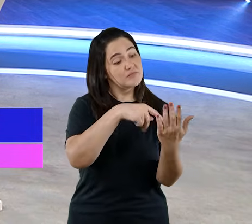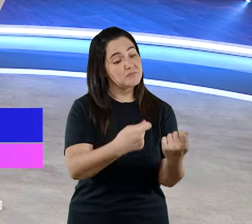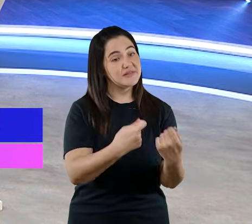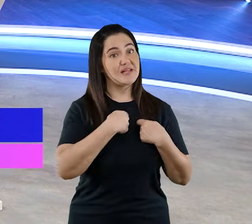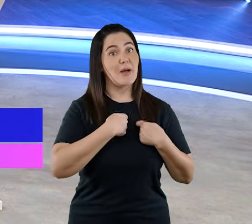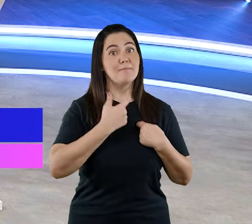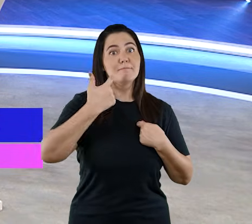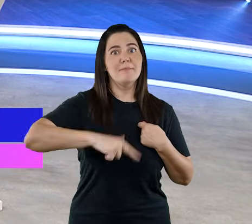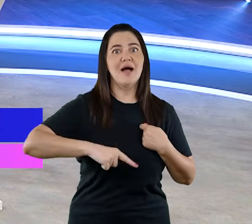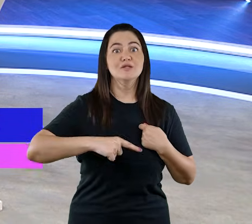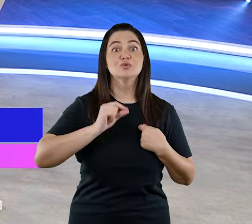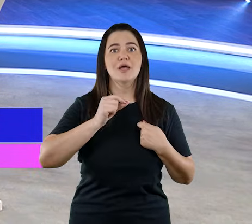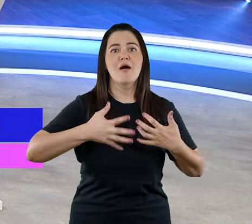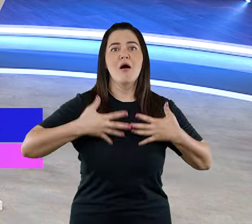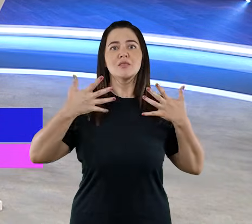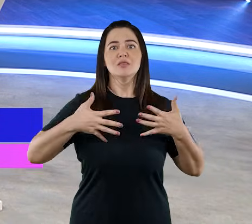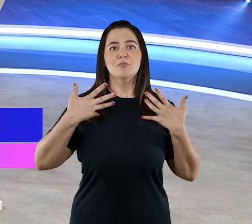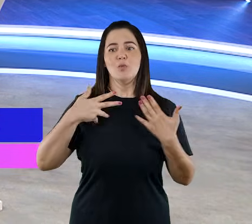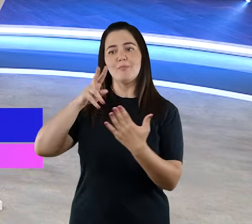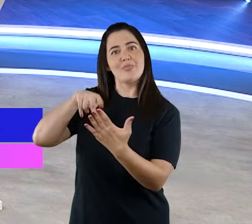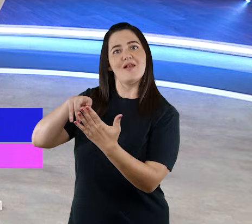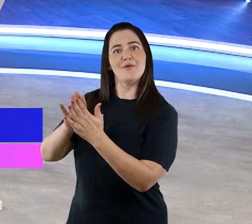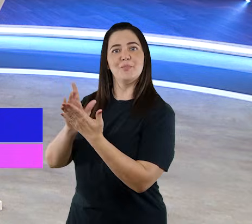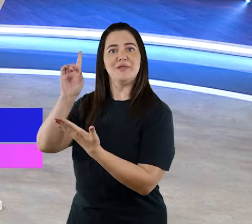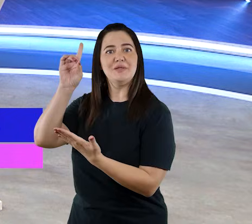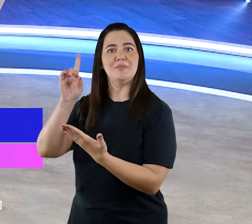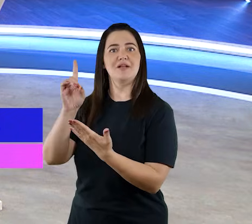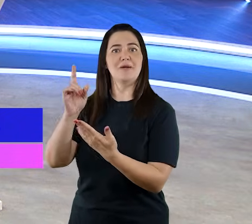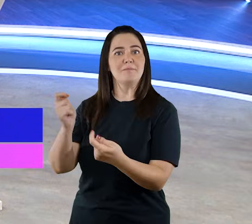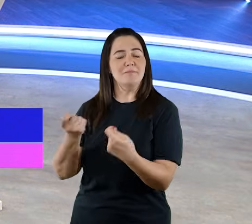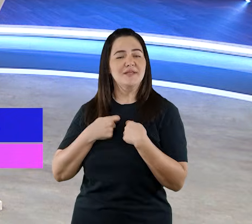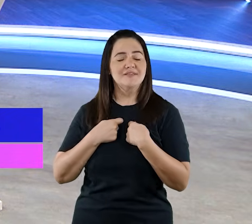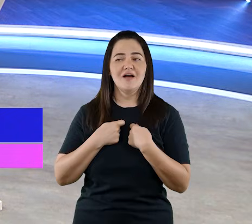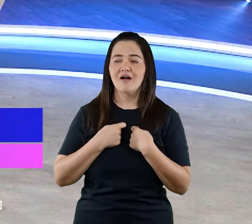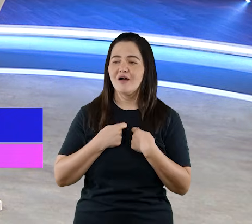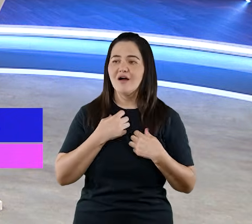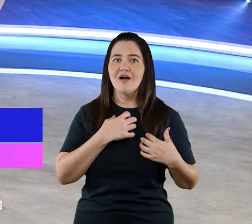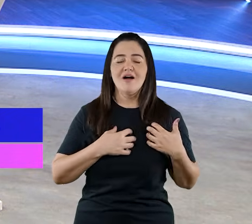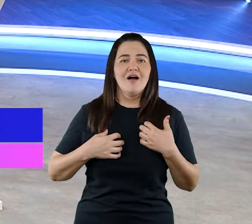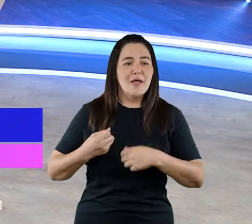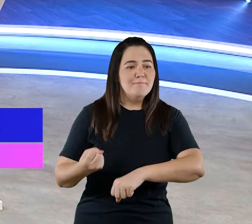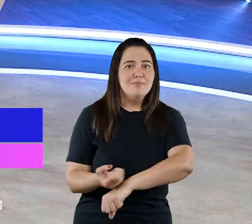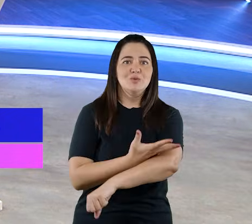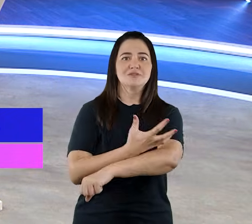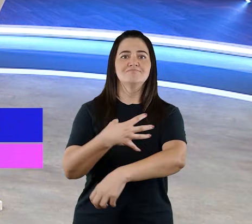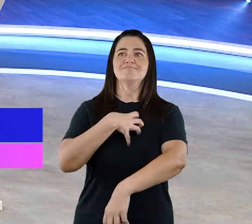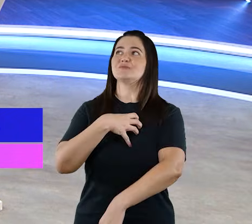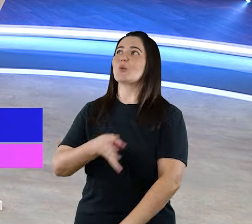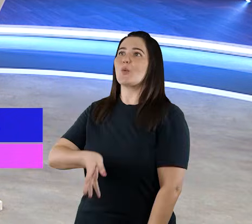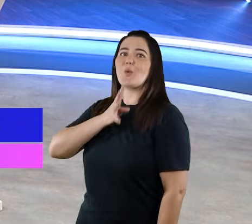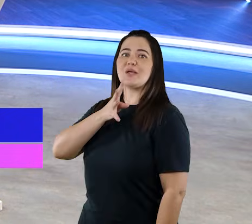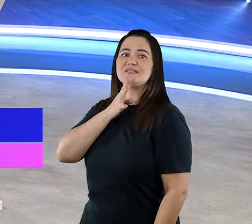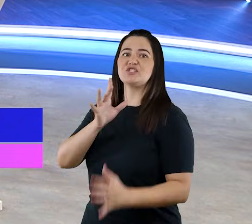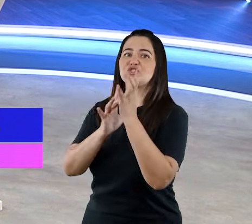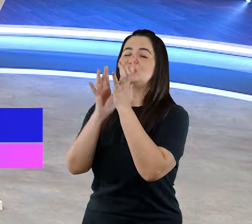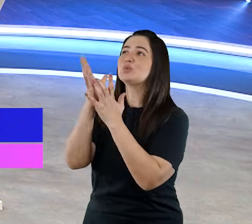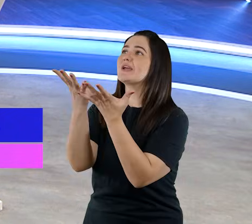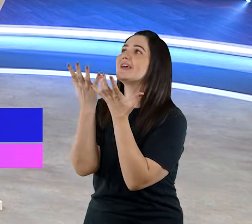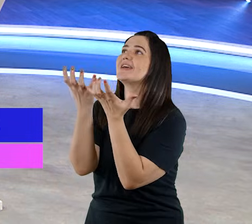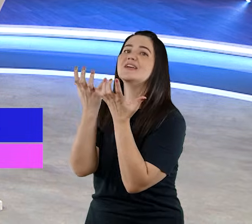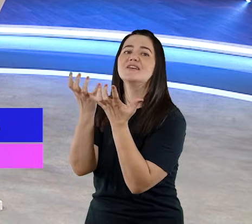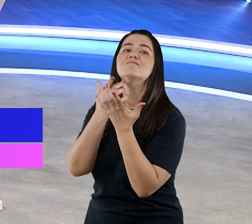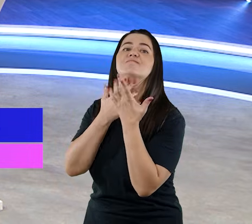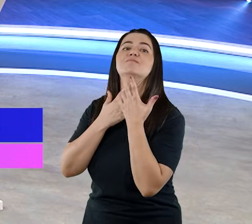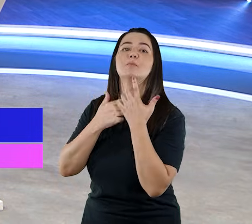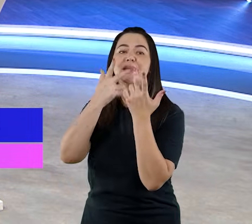maior, a Bíblia Sagrada. Porque esse é o plano, esse é o objetivo. Palavra de Deus, a Bíblia Sagrada,